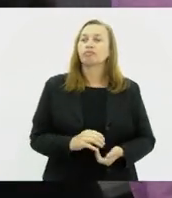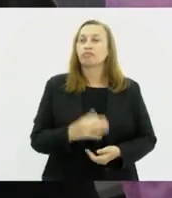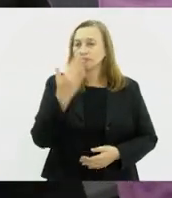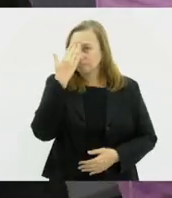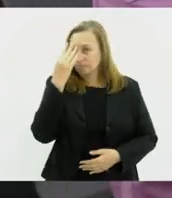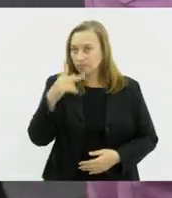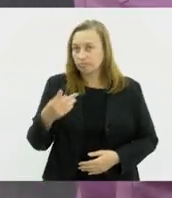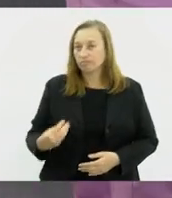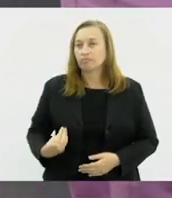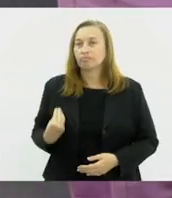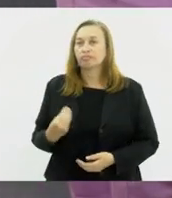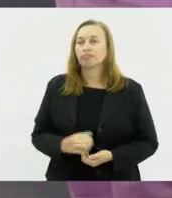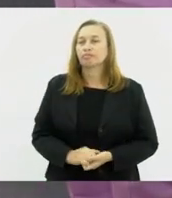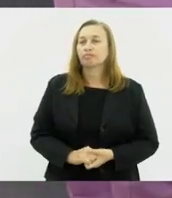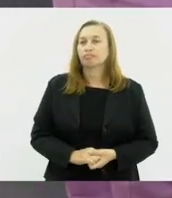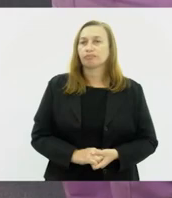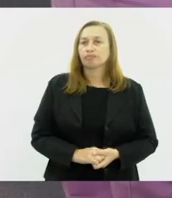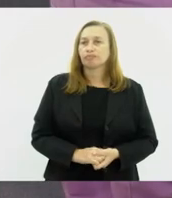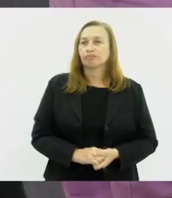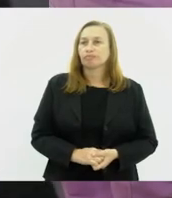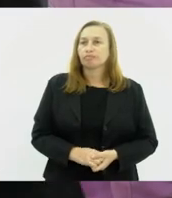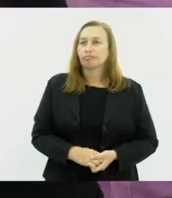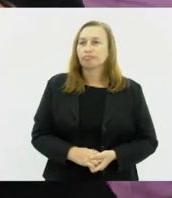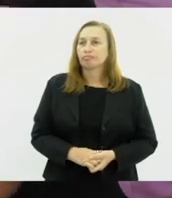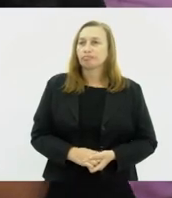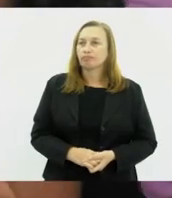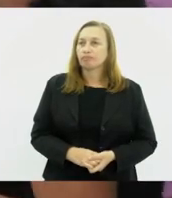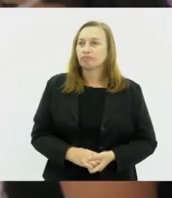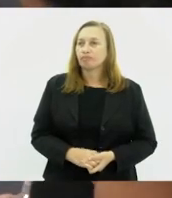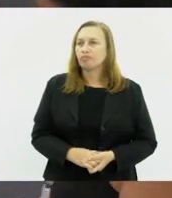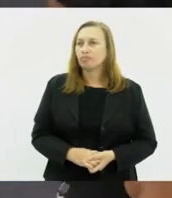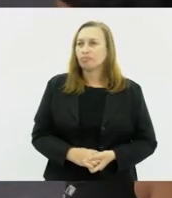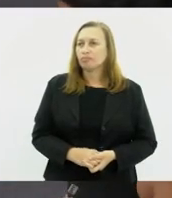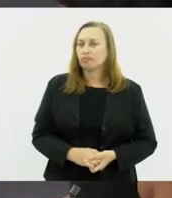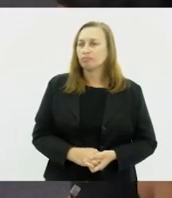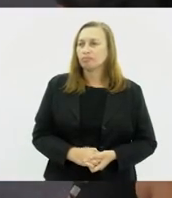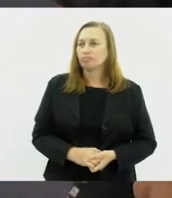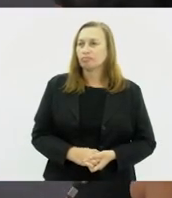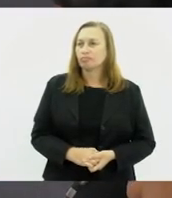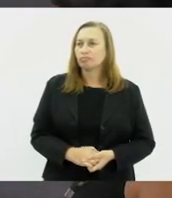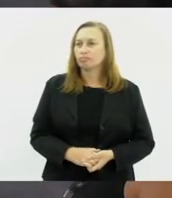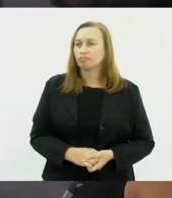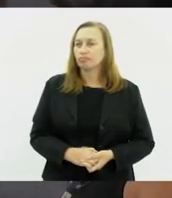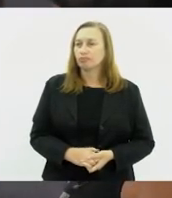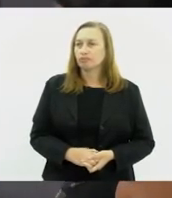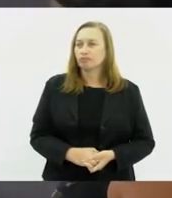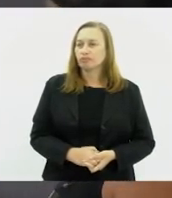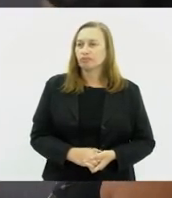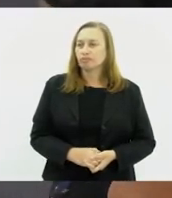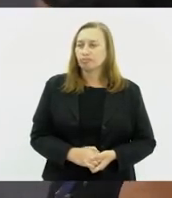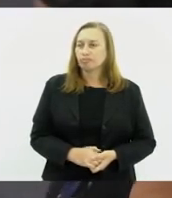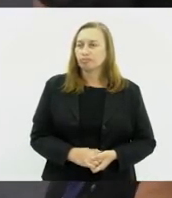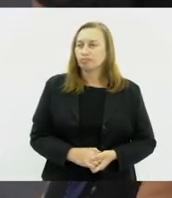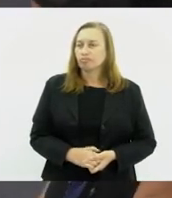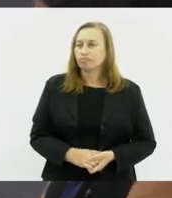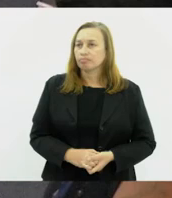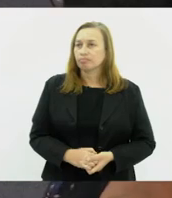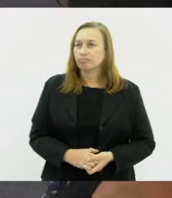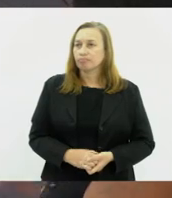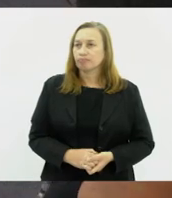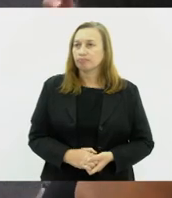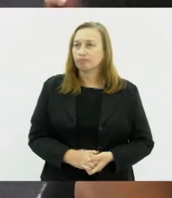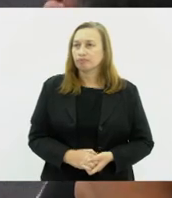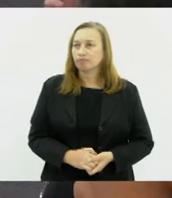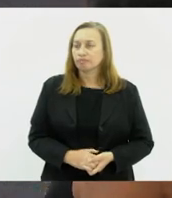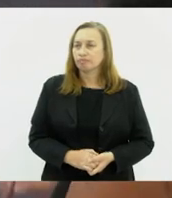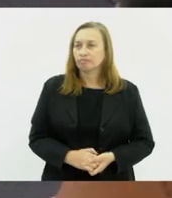presença bermuda também é nosso conhecido de várias audiências de várias marchas é audiência eu VM